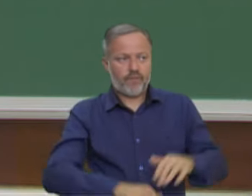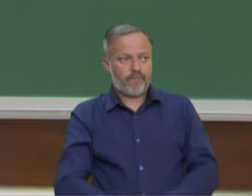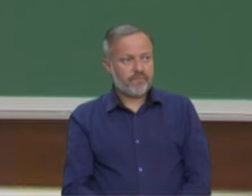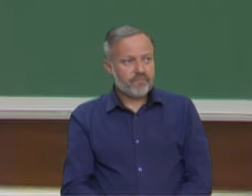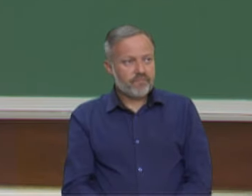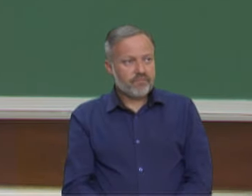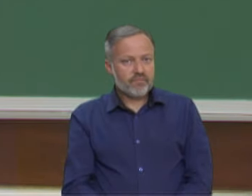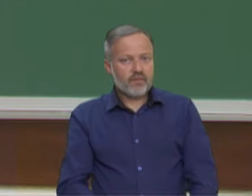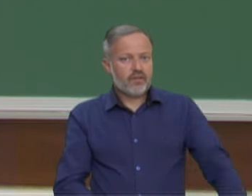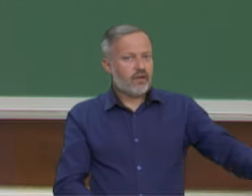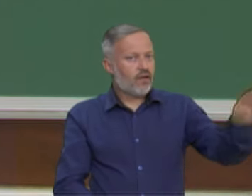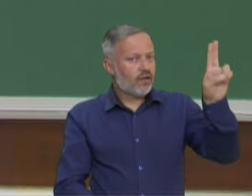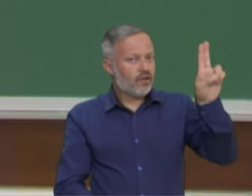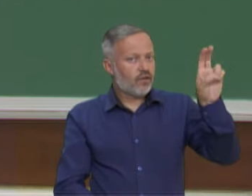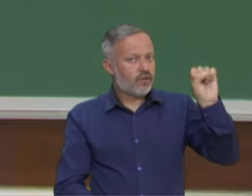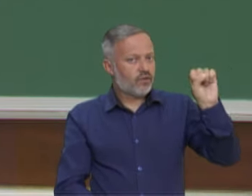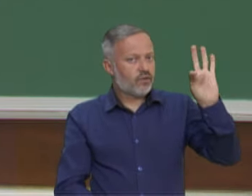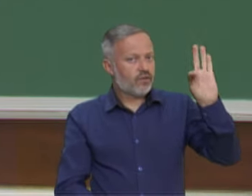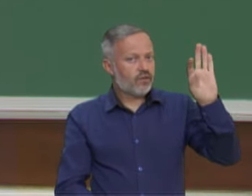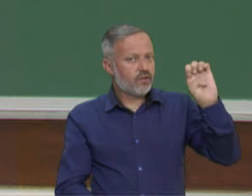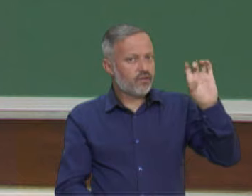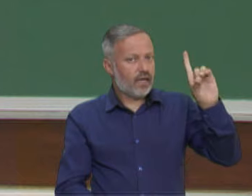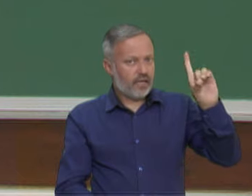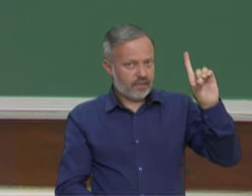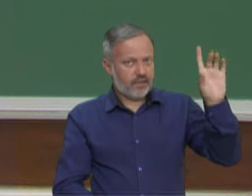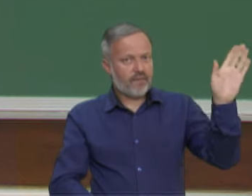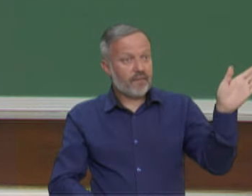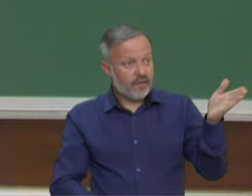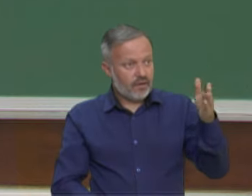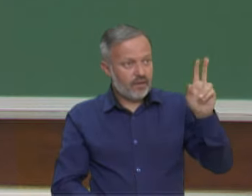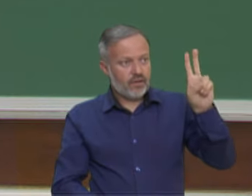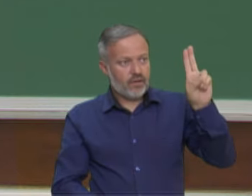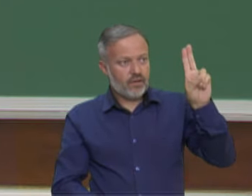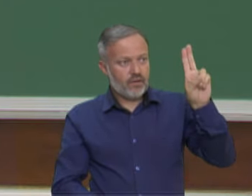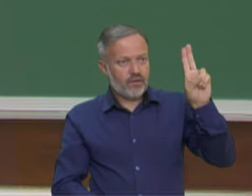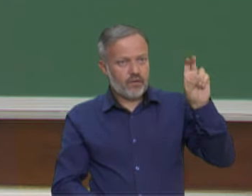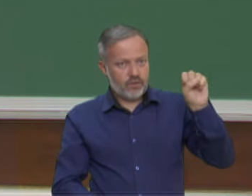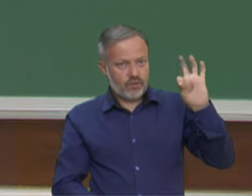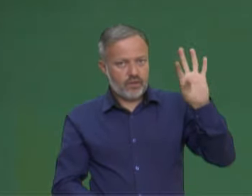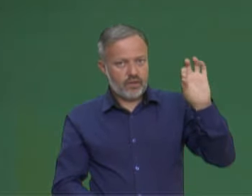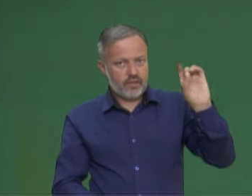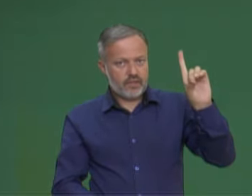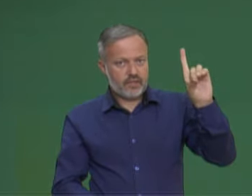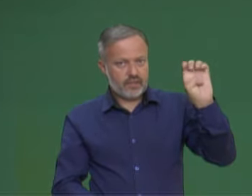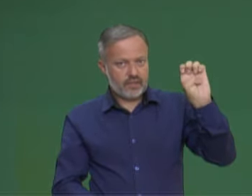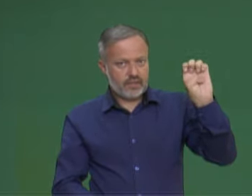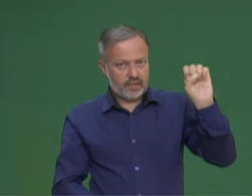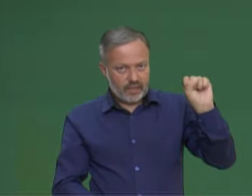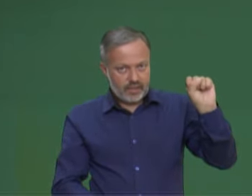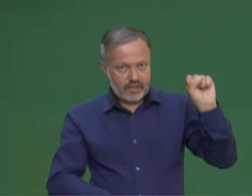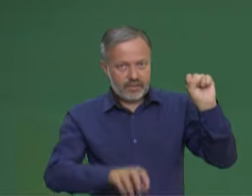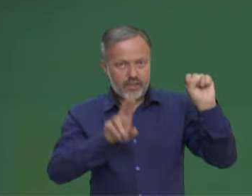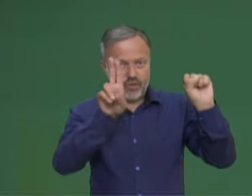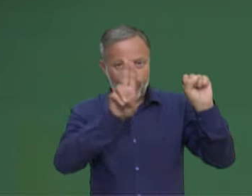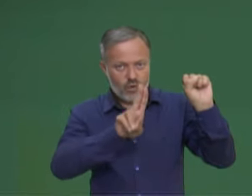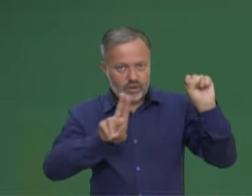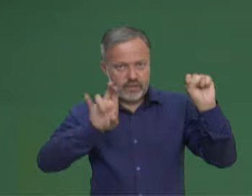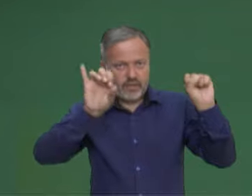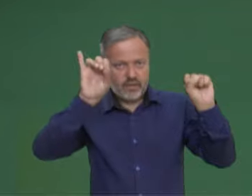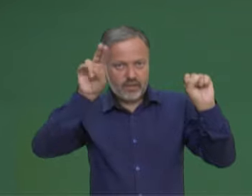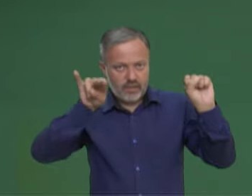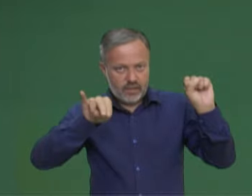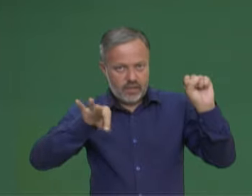Usted ou ustedes, em situações formais. Certo, pessoal? Então, anotem aí, porque é muito importante